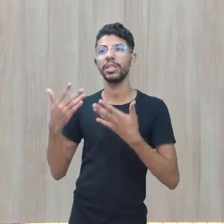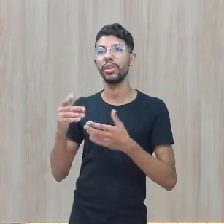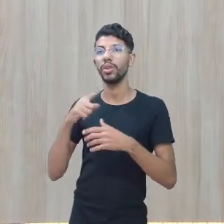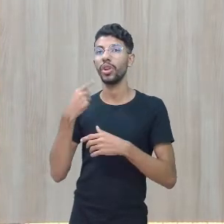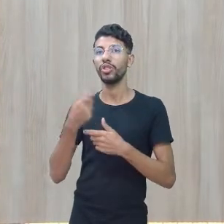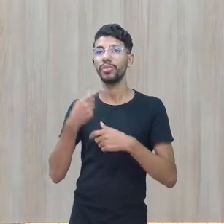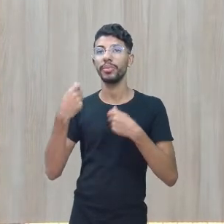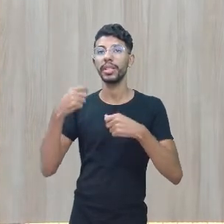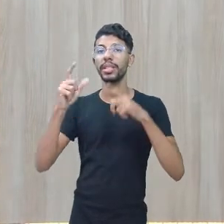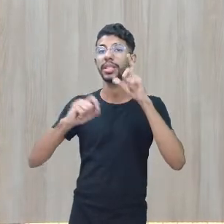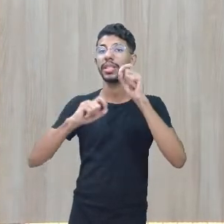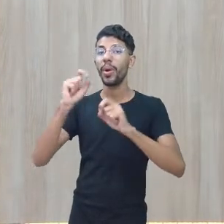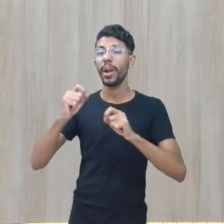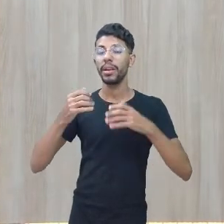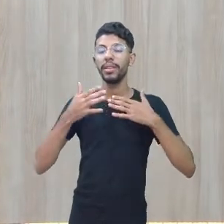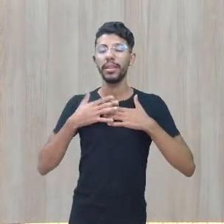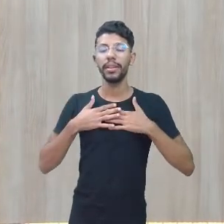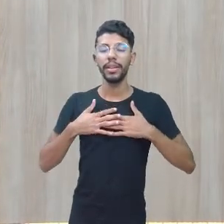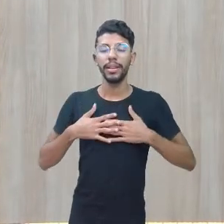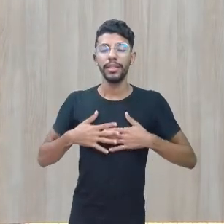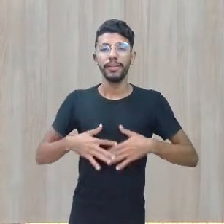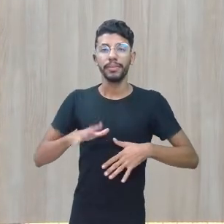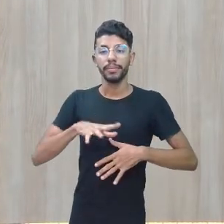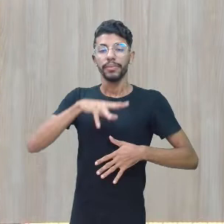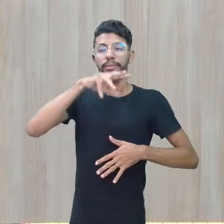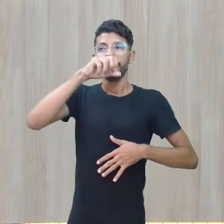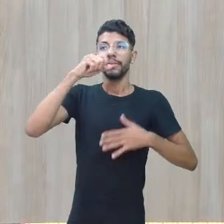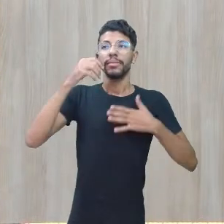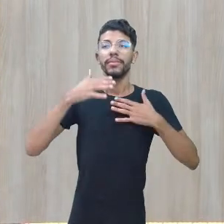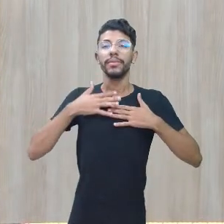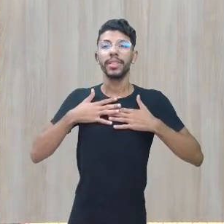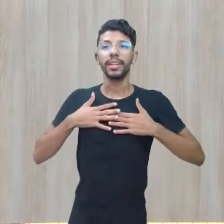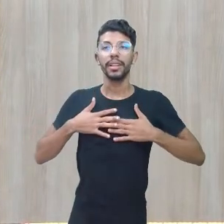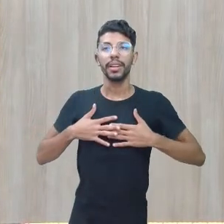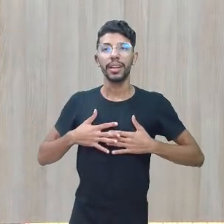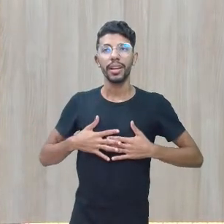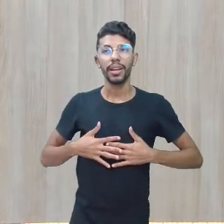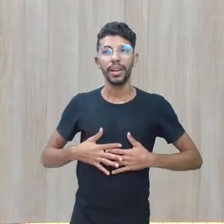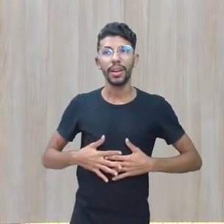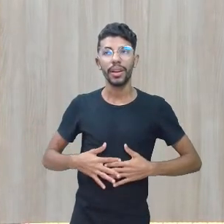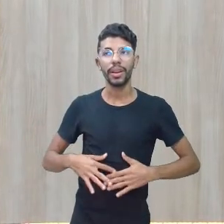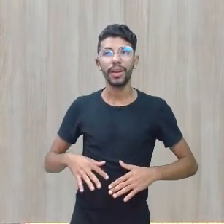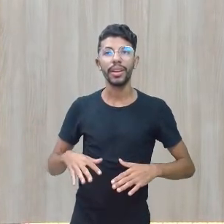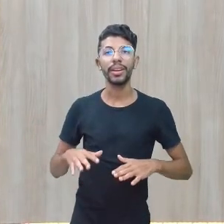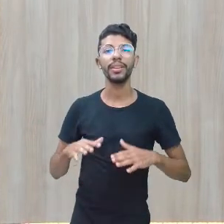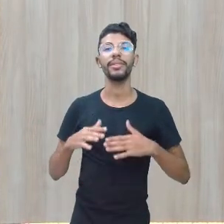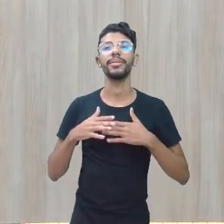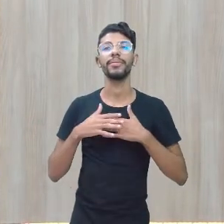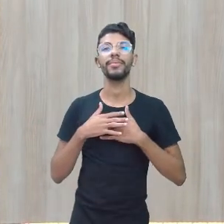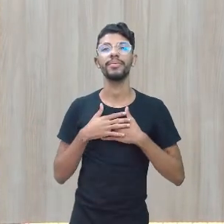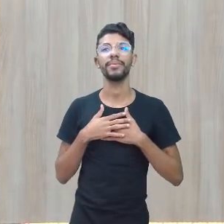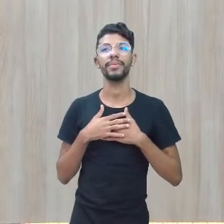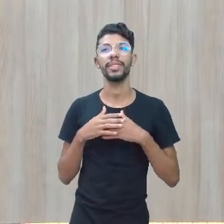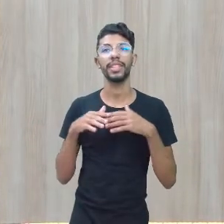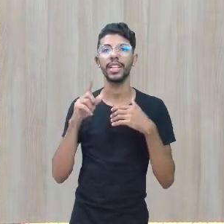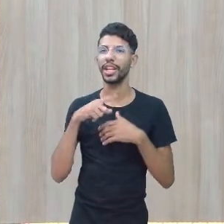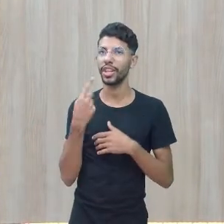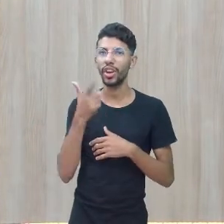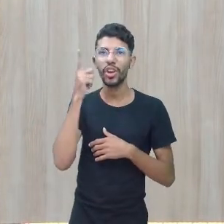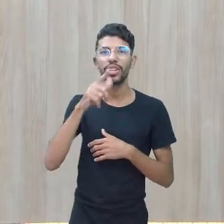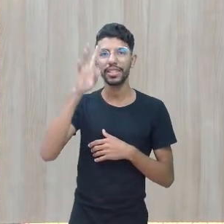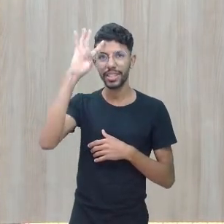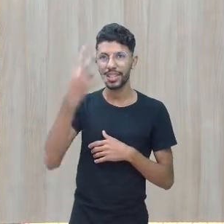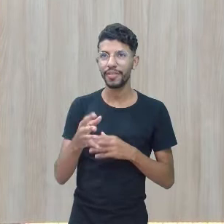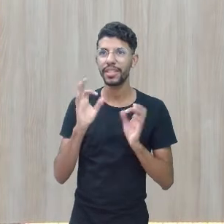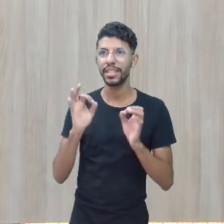ter calma, ó, respira, acompanha a bolinha e a gente vai conseguir resolver. Não é nada de